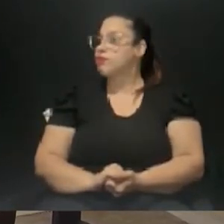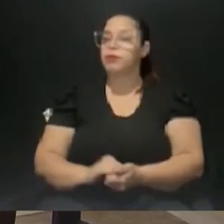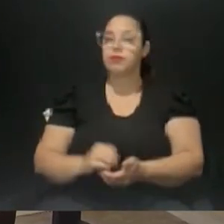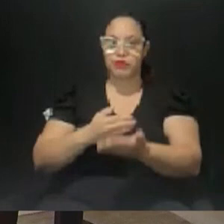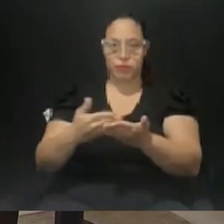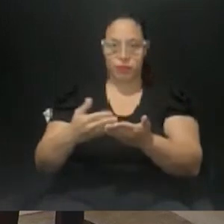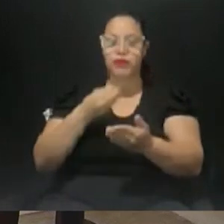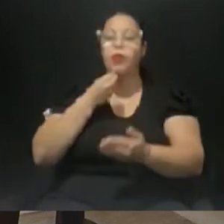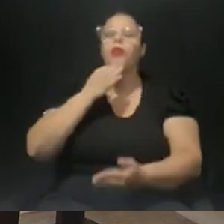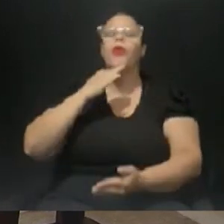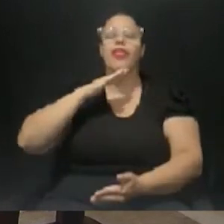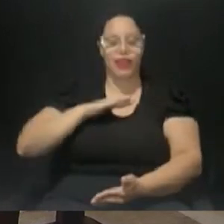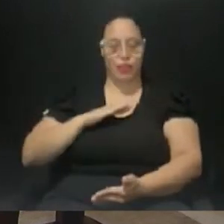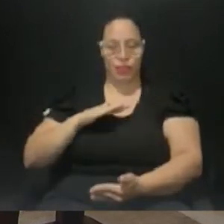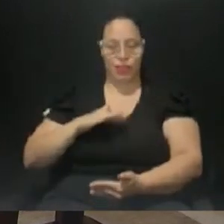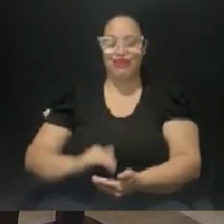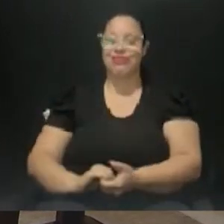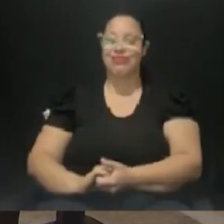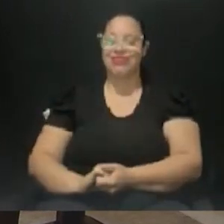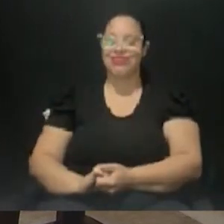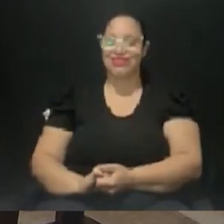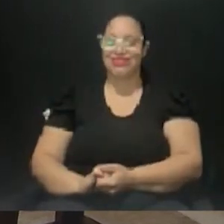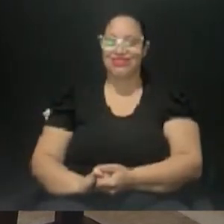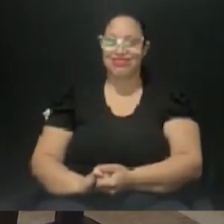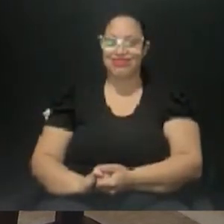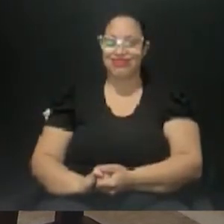Mais uma vez, boa tarde.